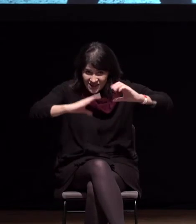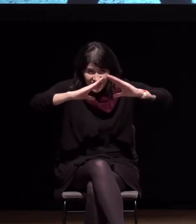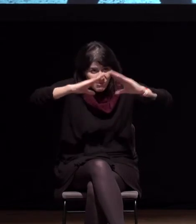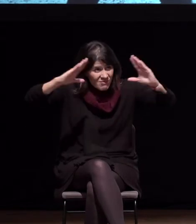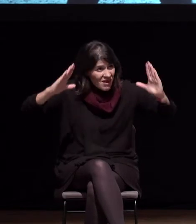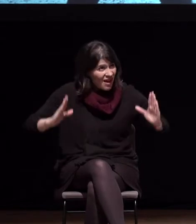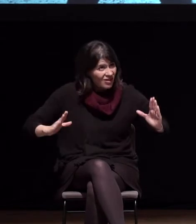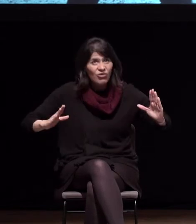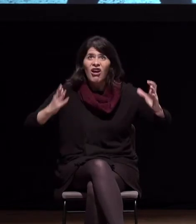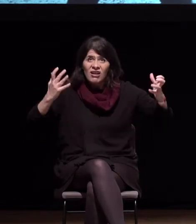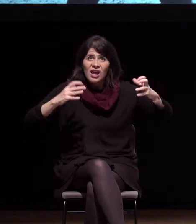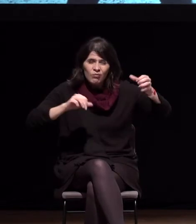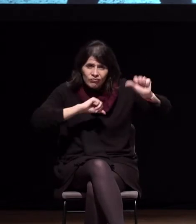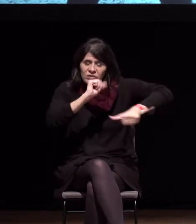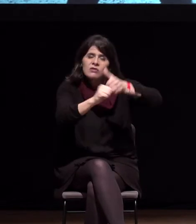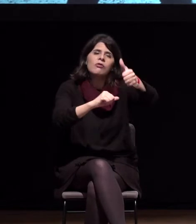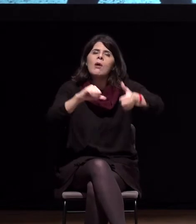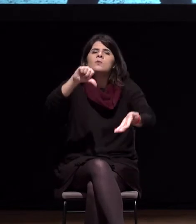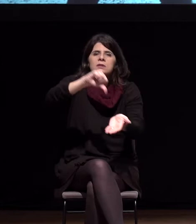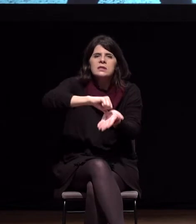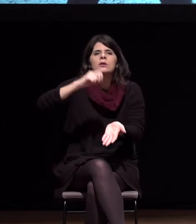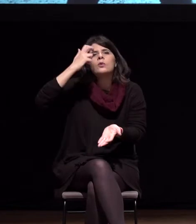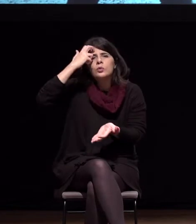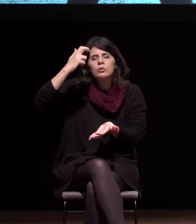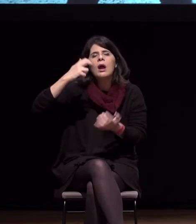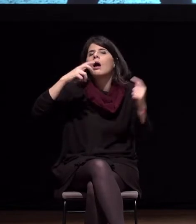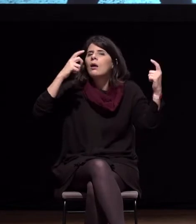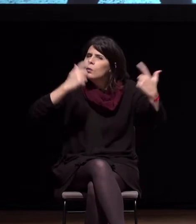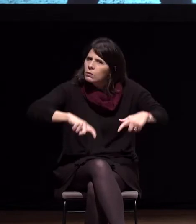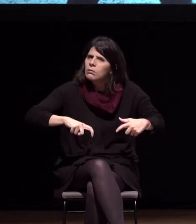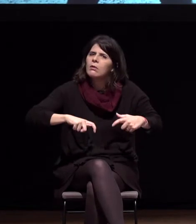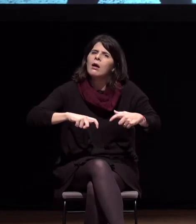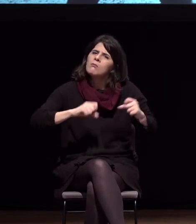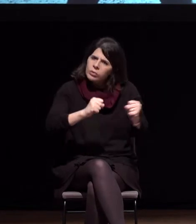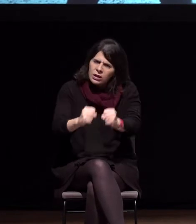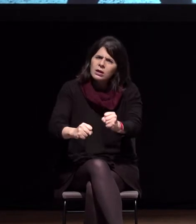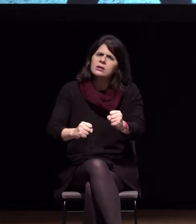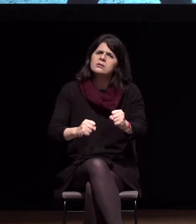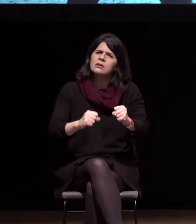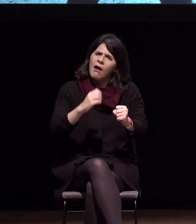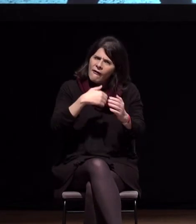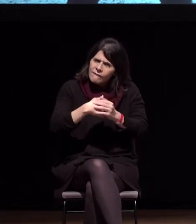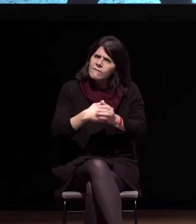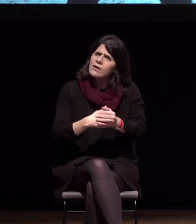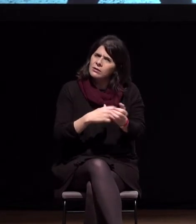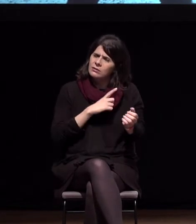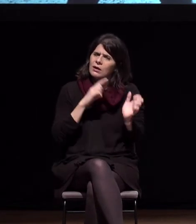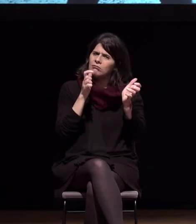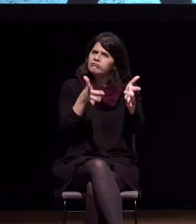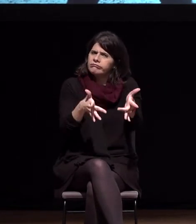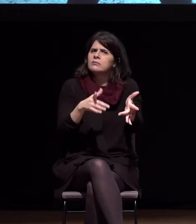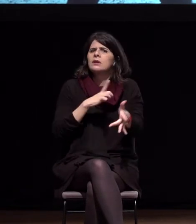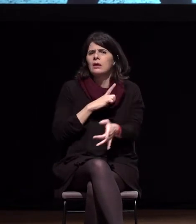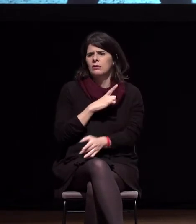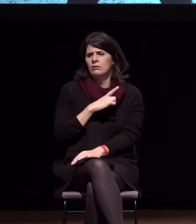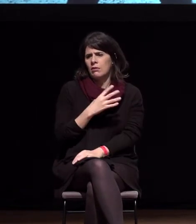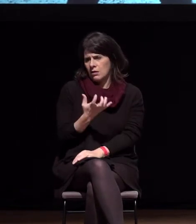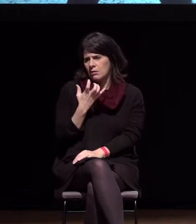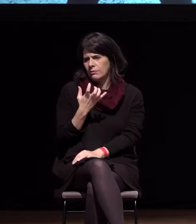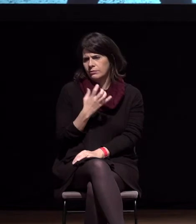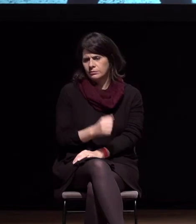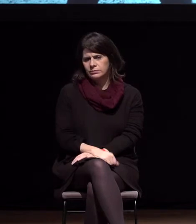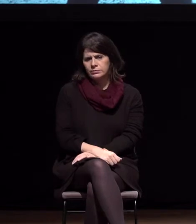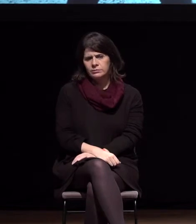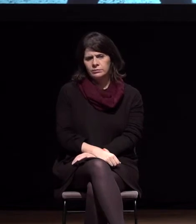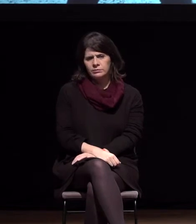lugar de potência, um lugar de afeto, um lugar que ressignifique isso. Essa é a minha pergunta, assim. Venho trazer isso,